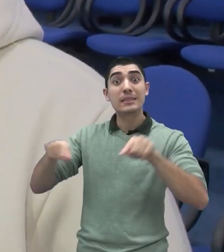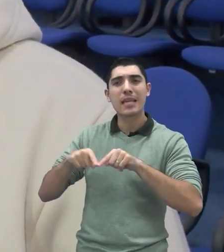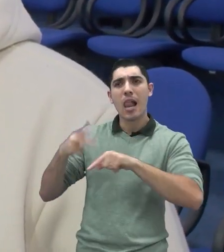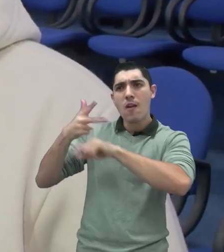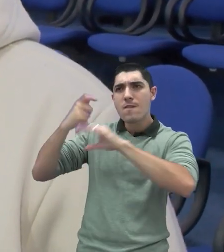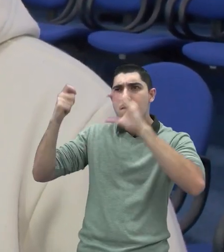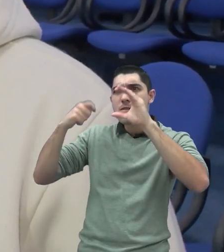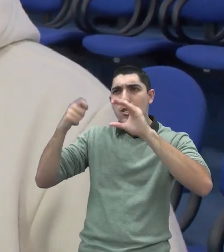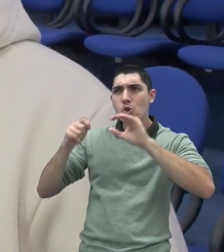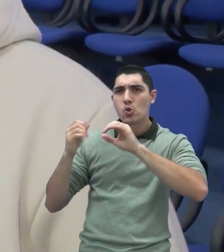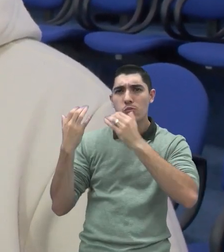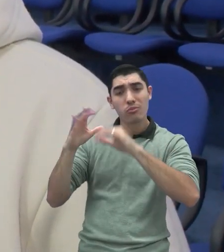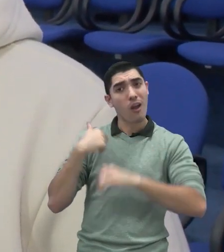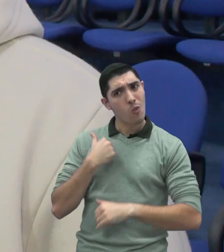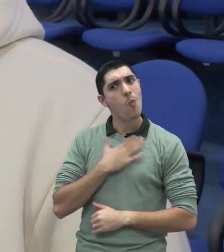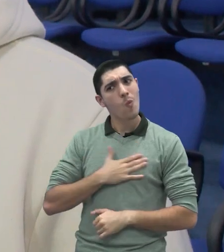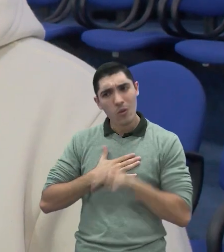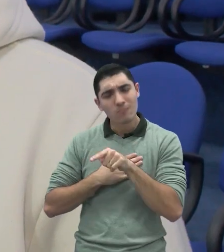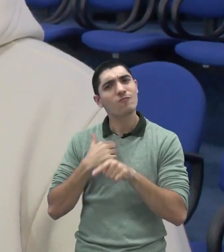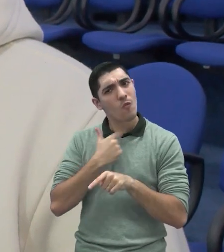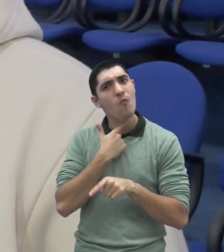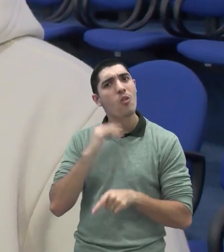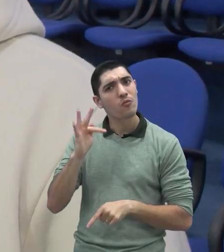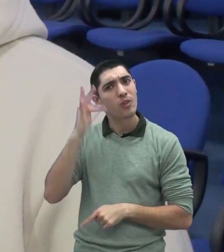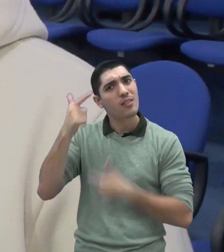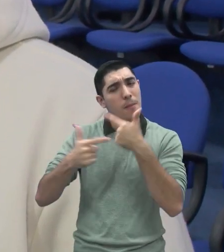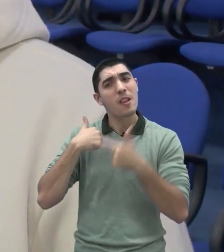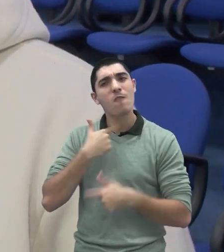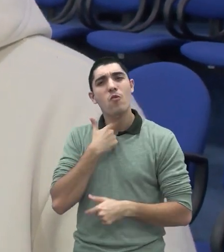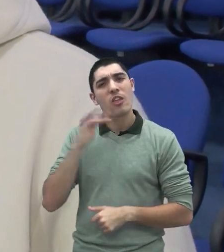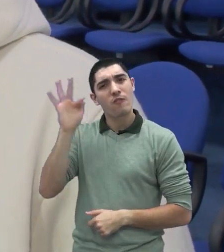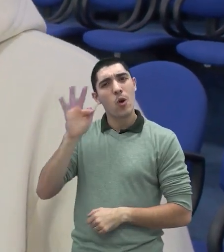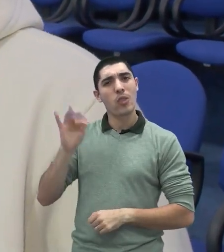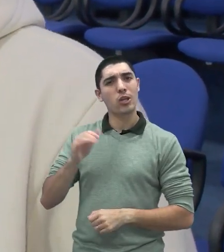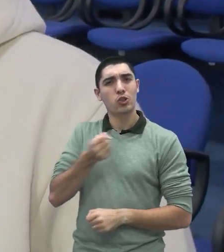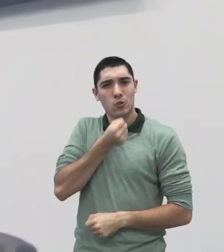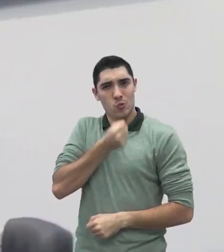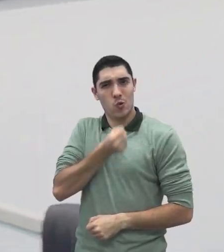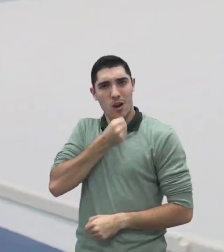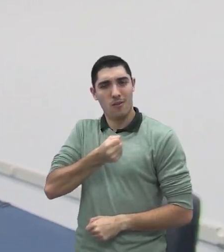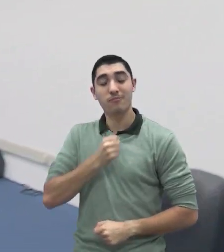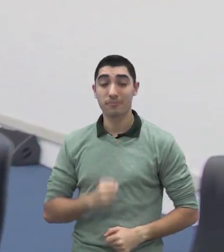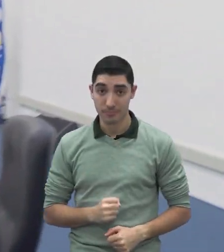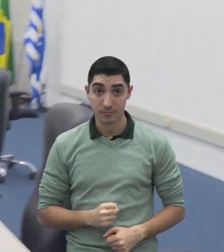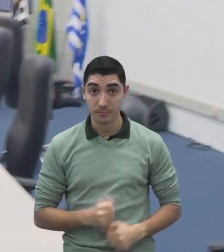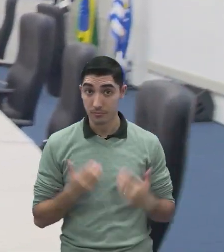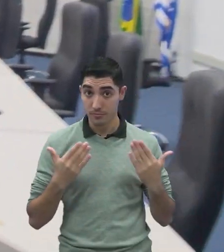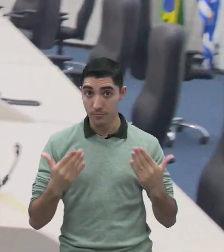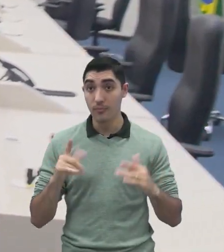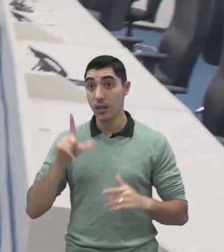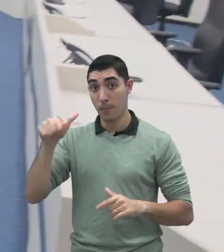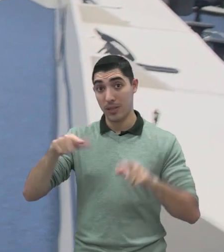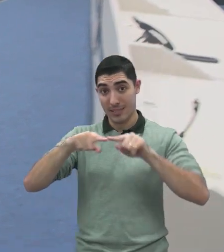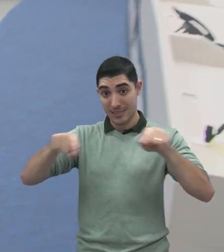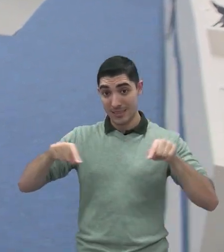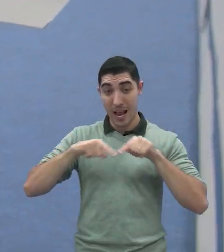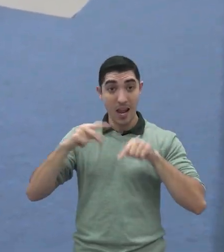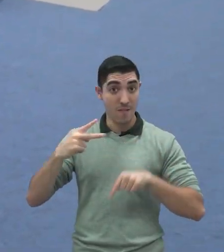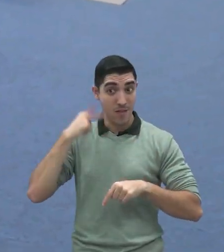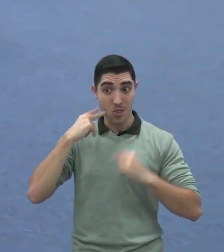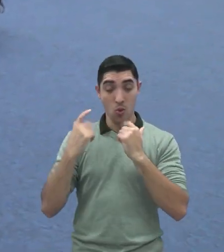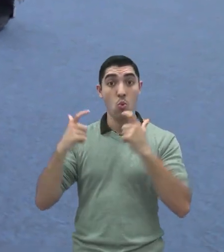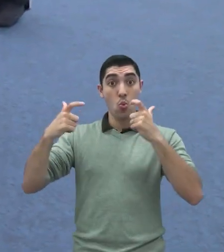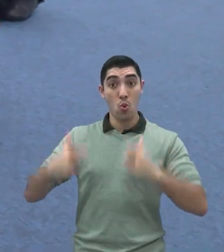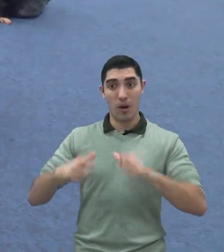chamou mais minha atenção. Eu tenho vontade de seguir e pretendo fazer uma faculdade de jornalismo. No plenário, palco das sessões de Câmara, os